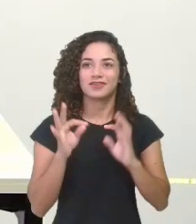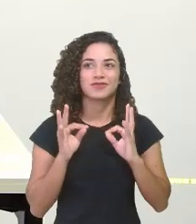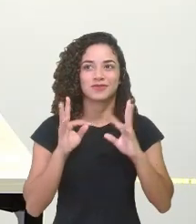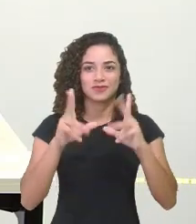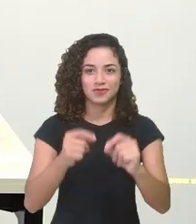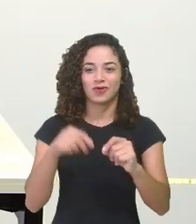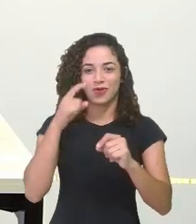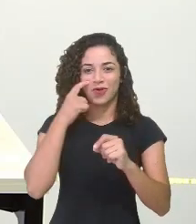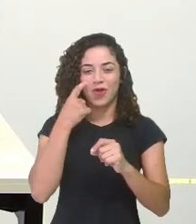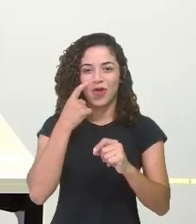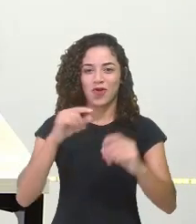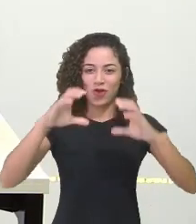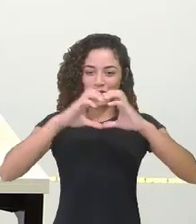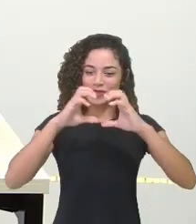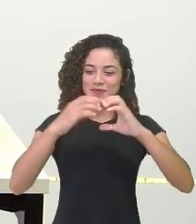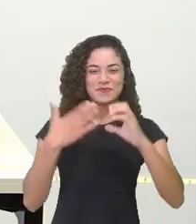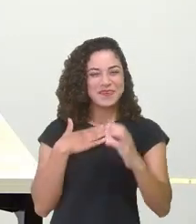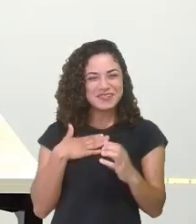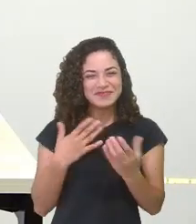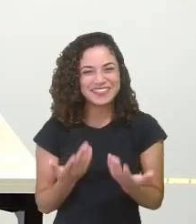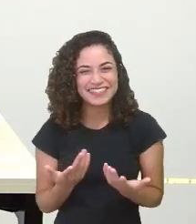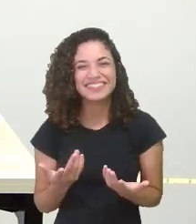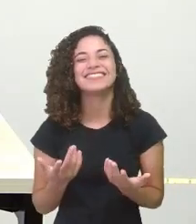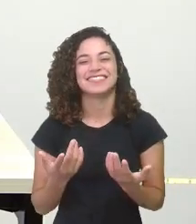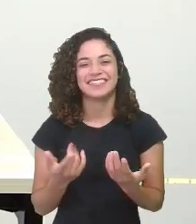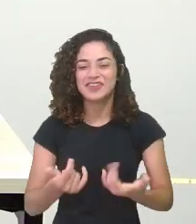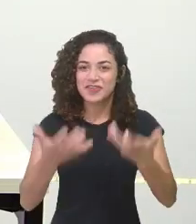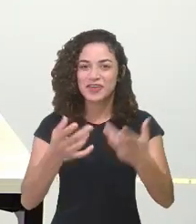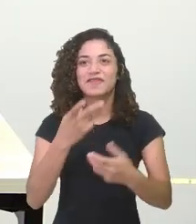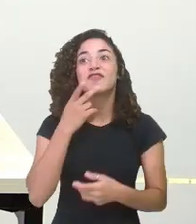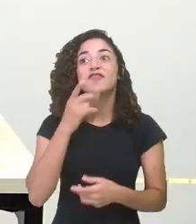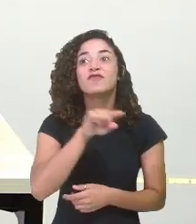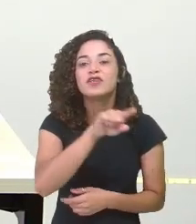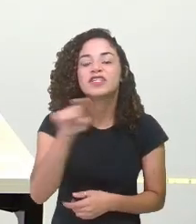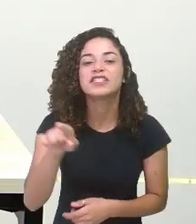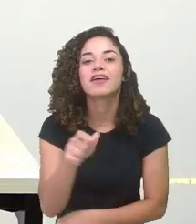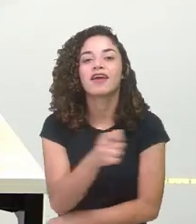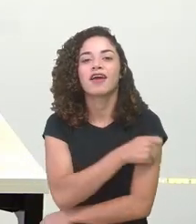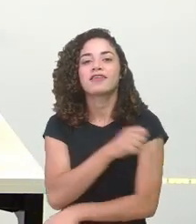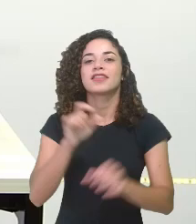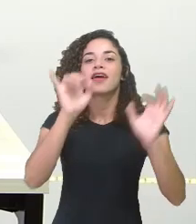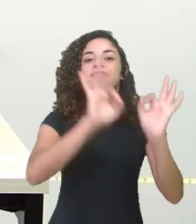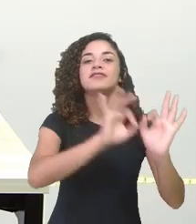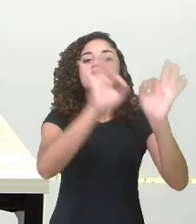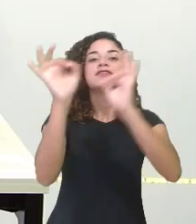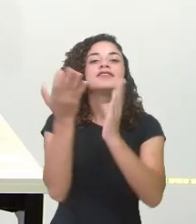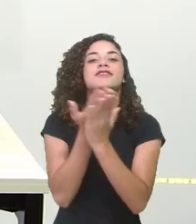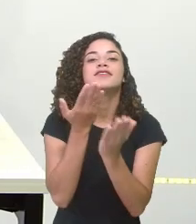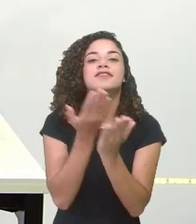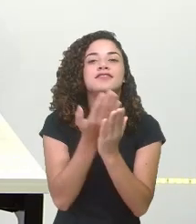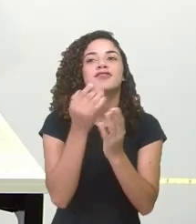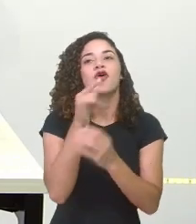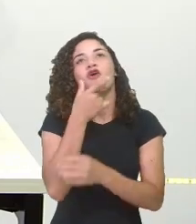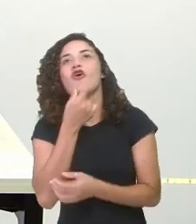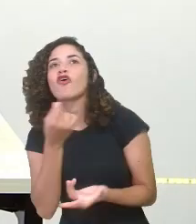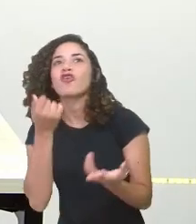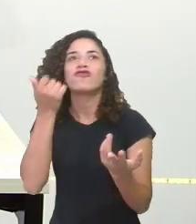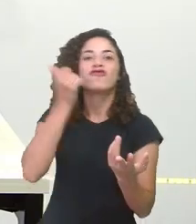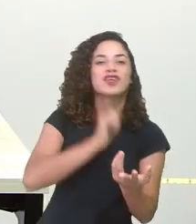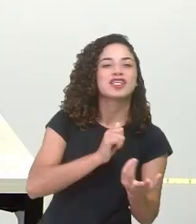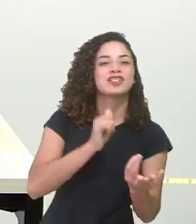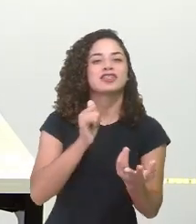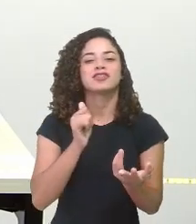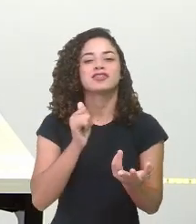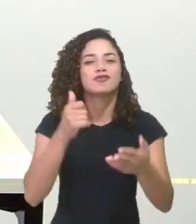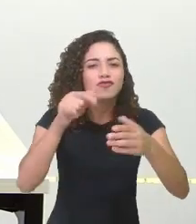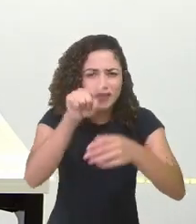um coraçãozinho para mim. E eu quero dizer que você, aluno que está assistindo essa aula, menino, menina,